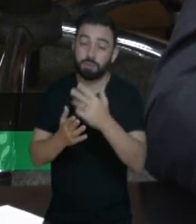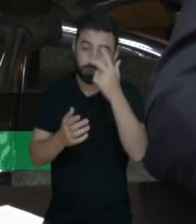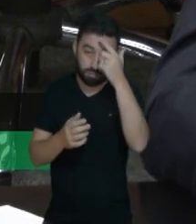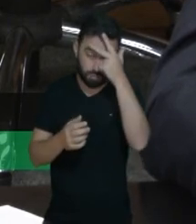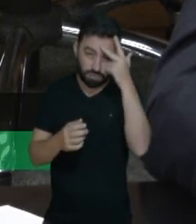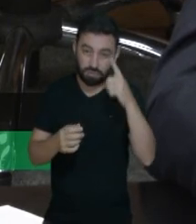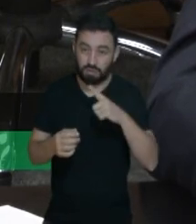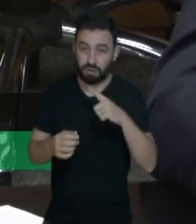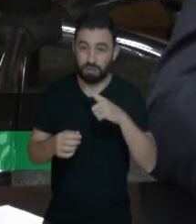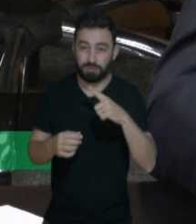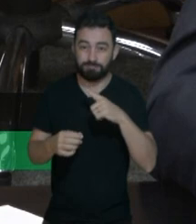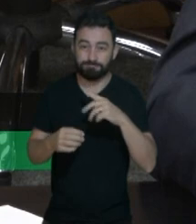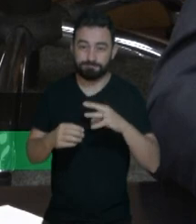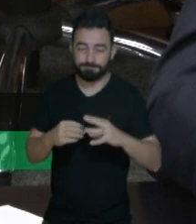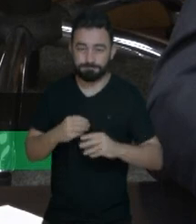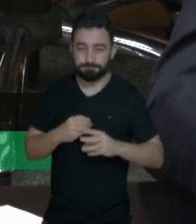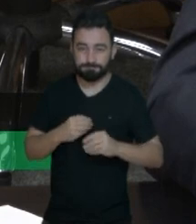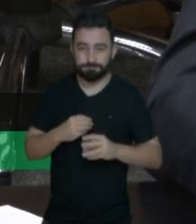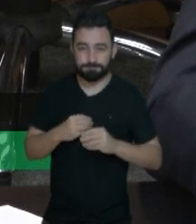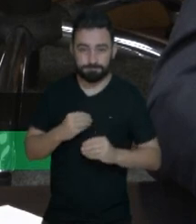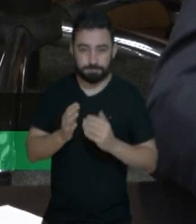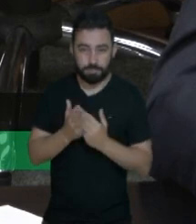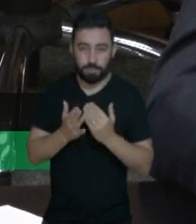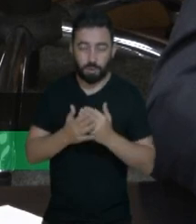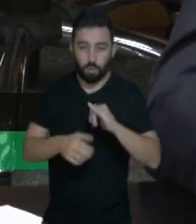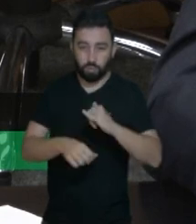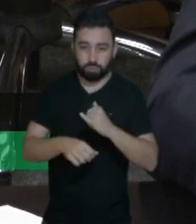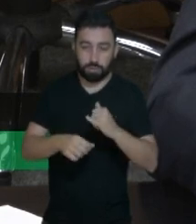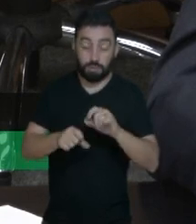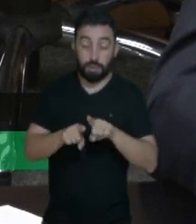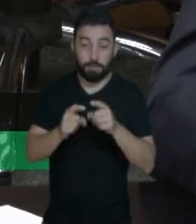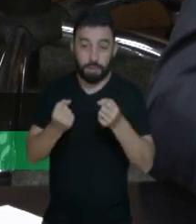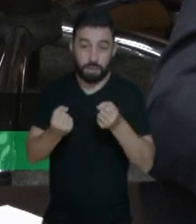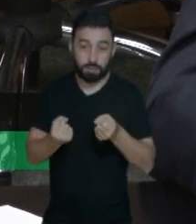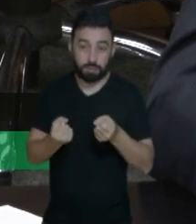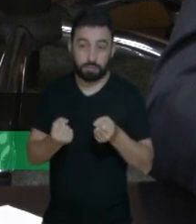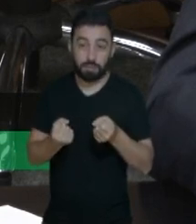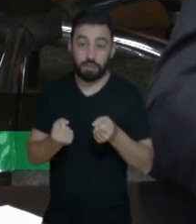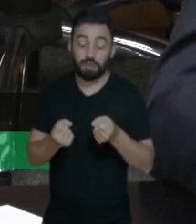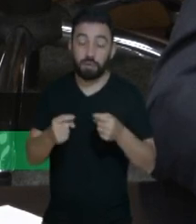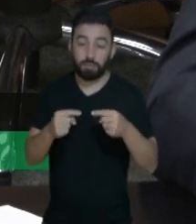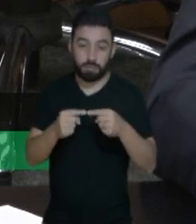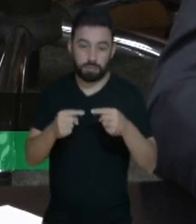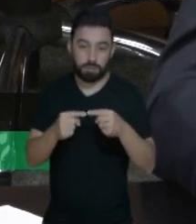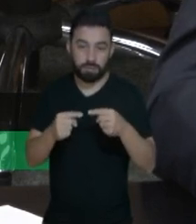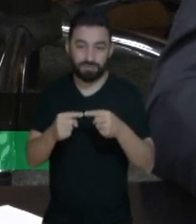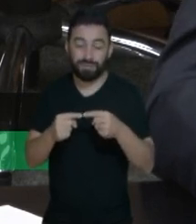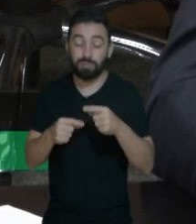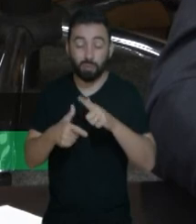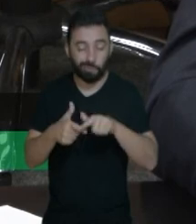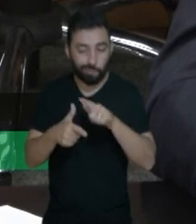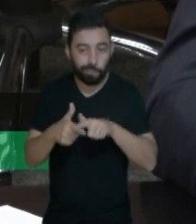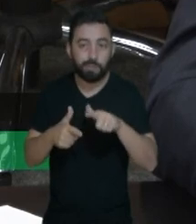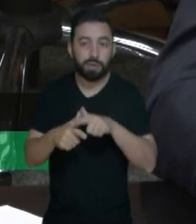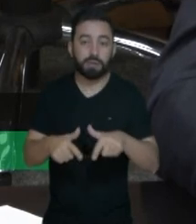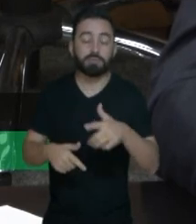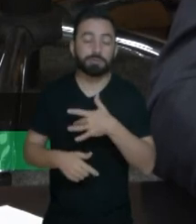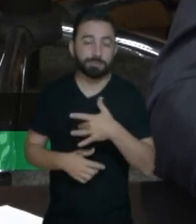pelo acúmulo excessivo de gordura corporal e ganho de peso sendo que a obesidade está associada a problemas de saúde